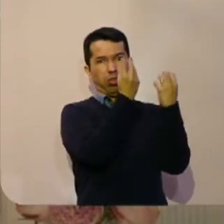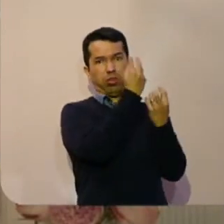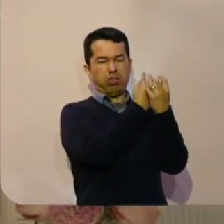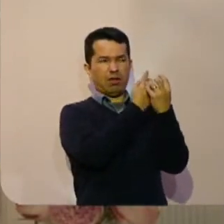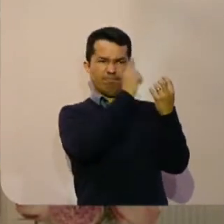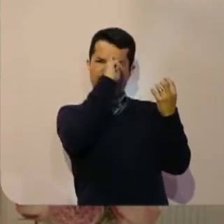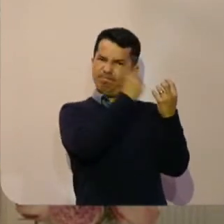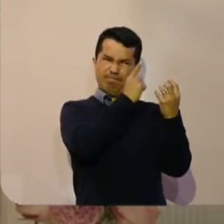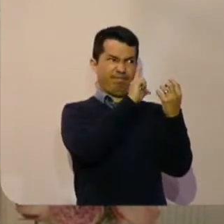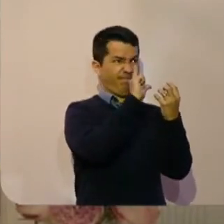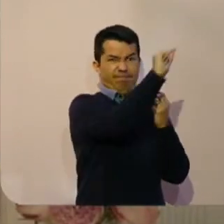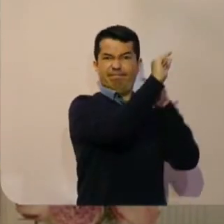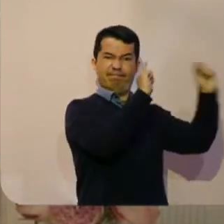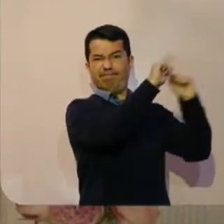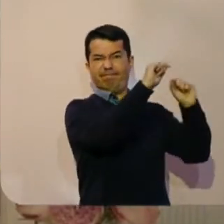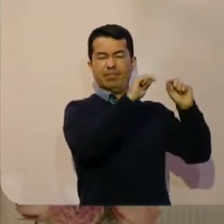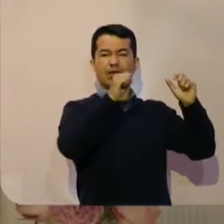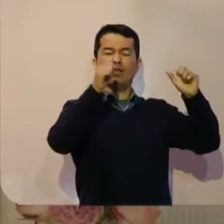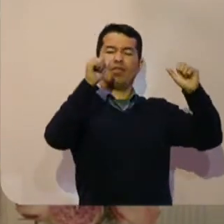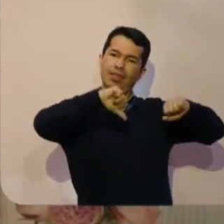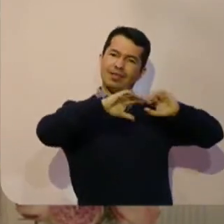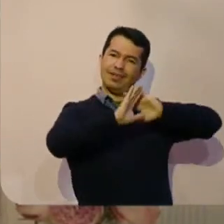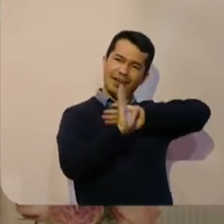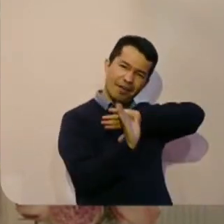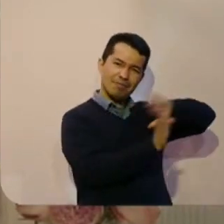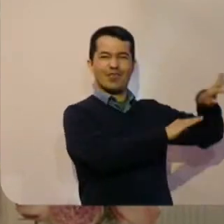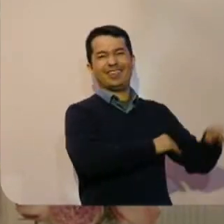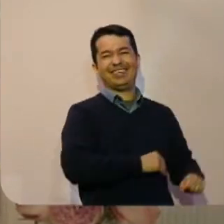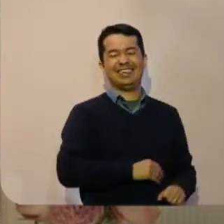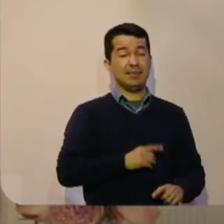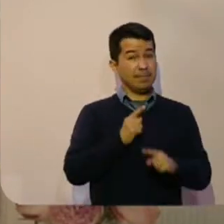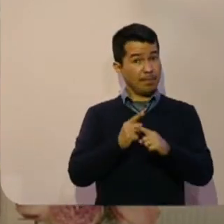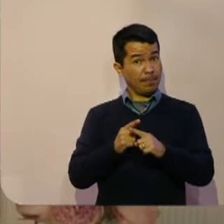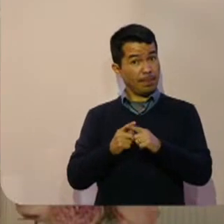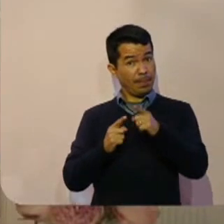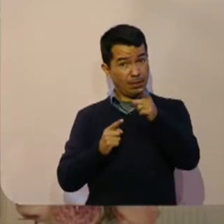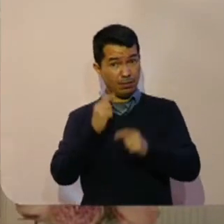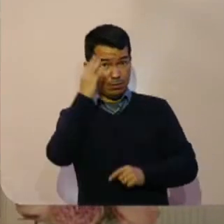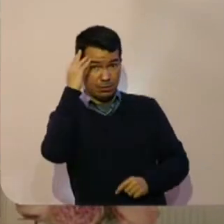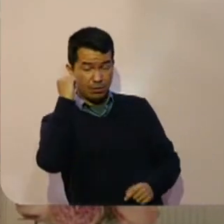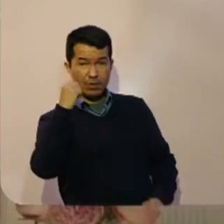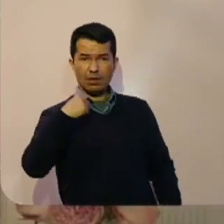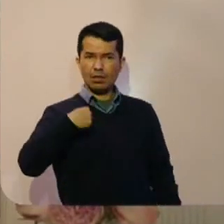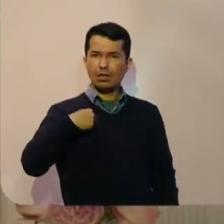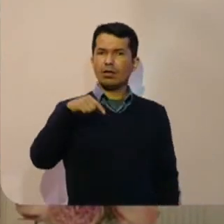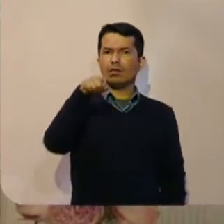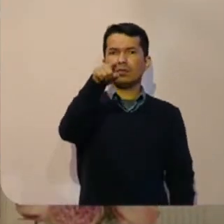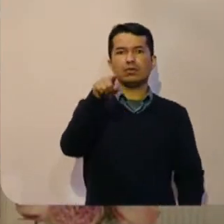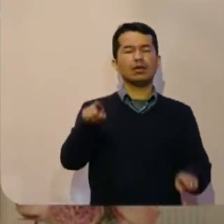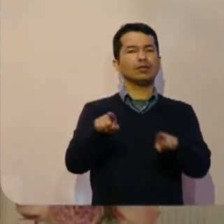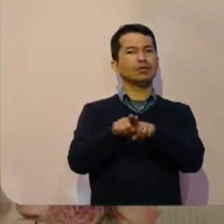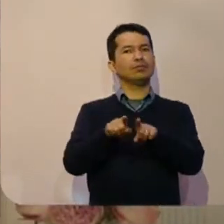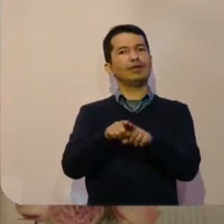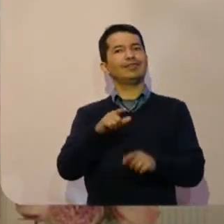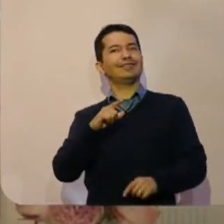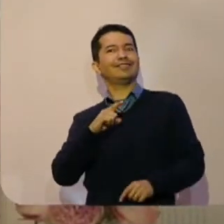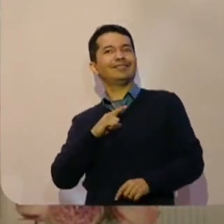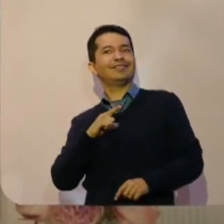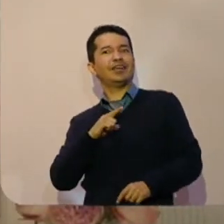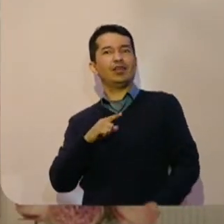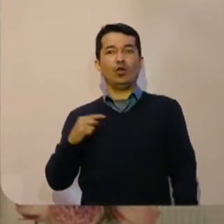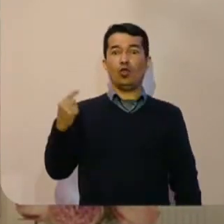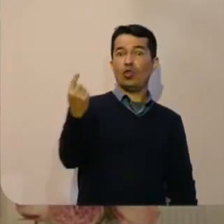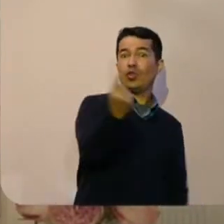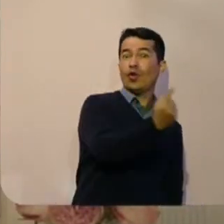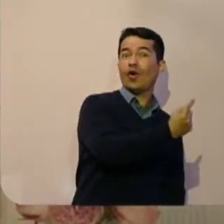de Deus diz que uma das razões para isso é porque eu e você temos um privilégio. Se você teme